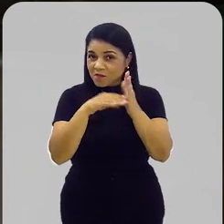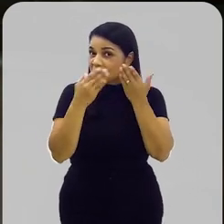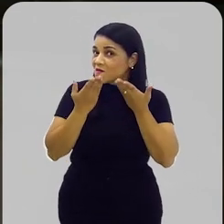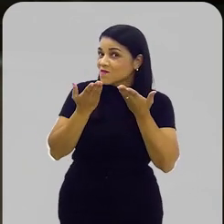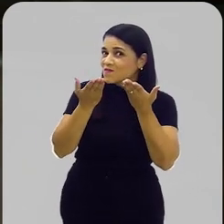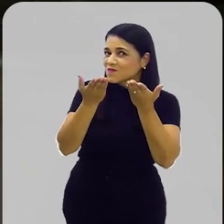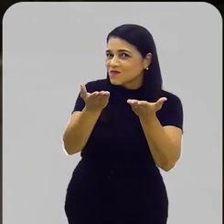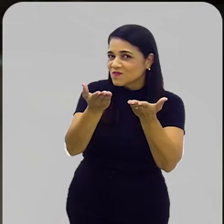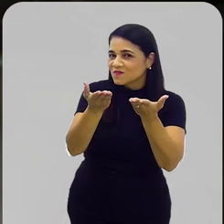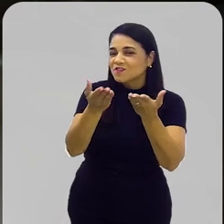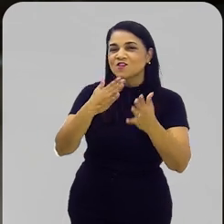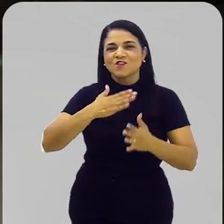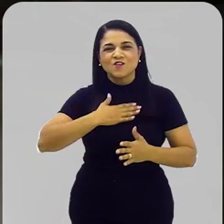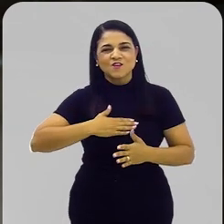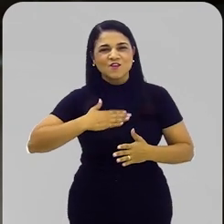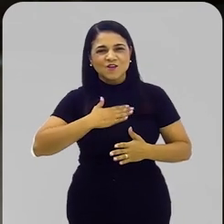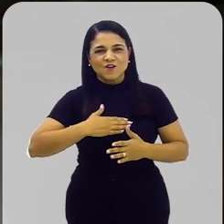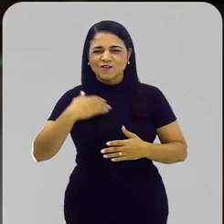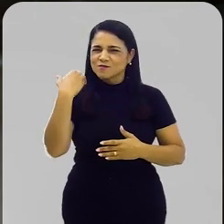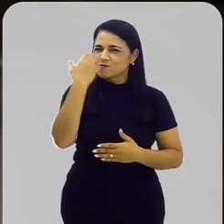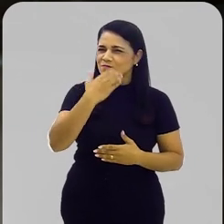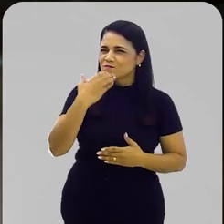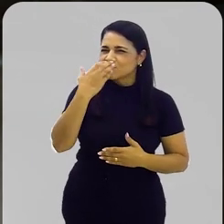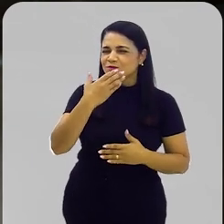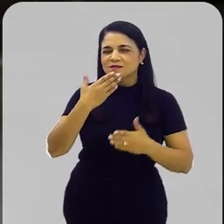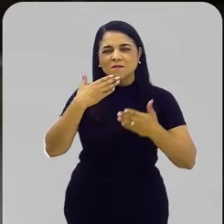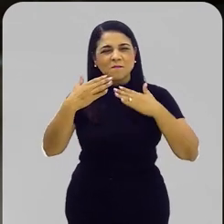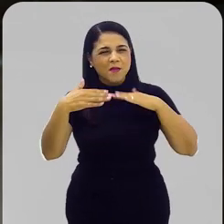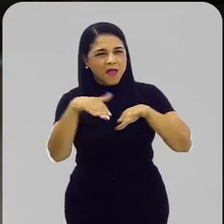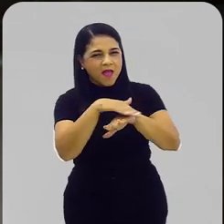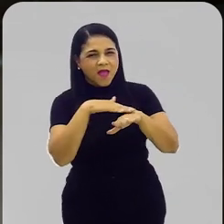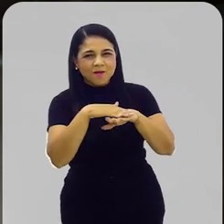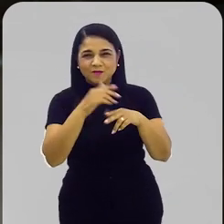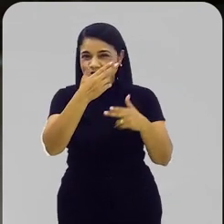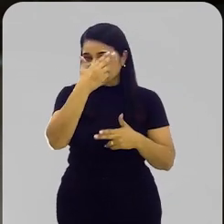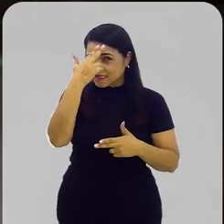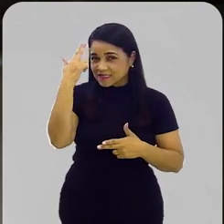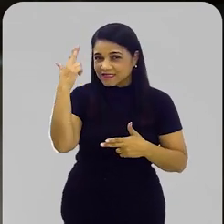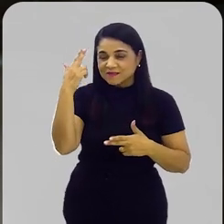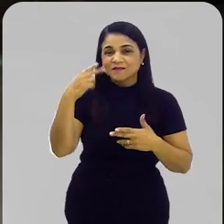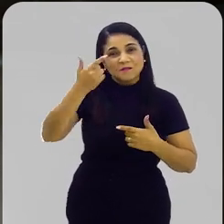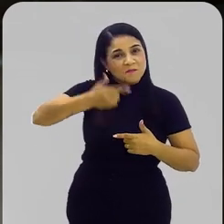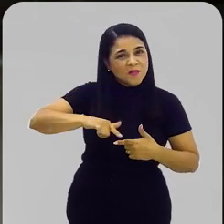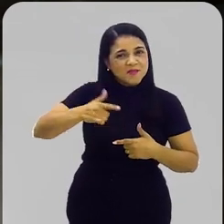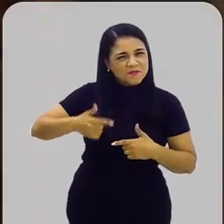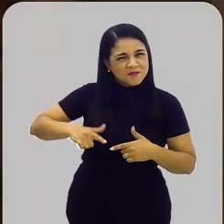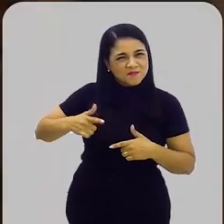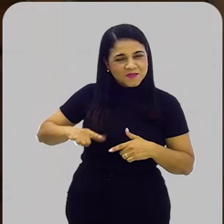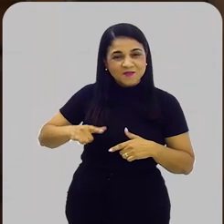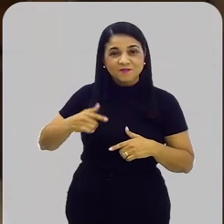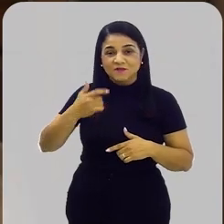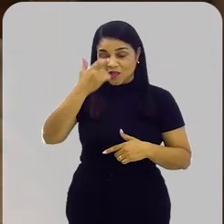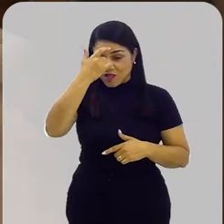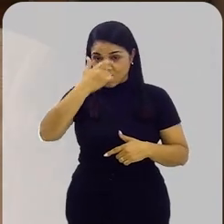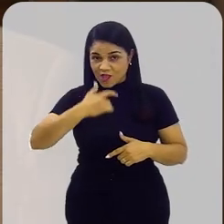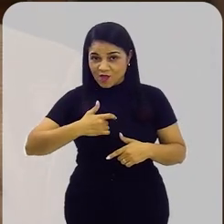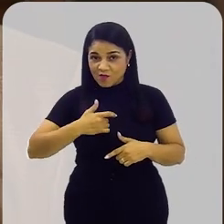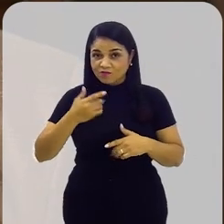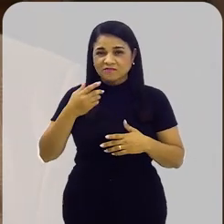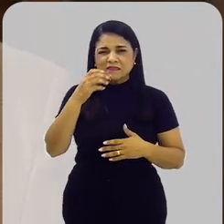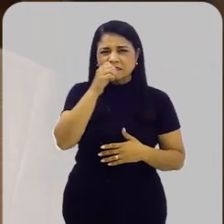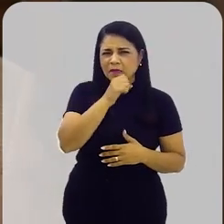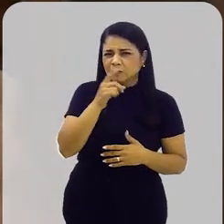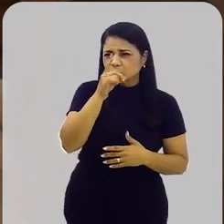para você, que gosta de boa música, bom papo, entretenimento e muito mais. Eu, nesse final